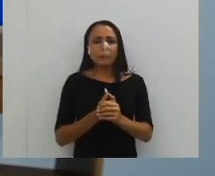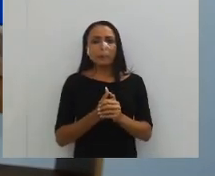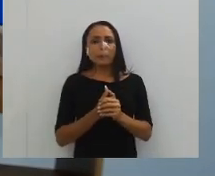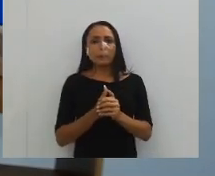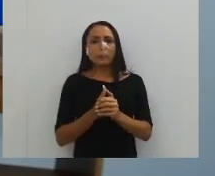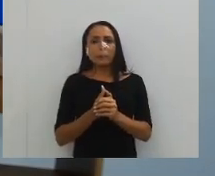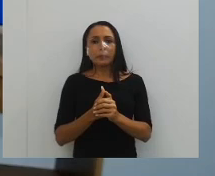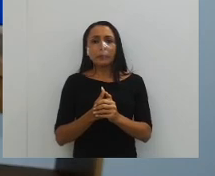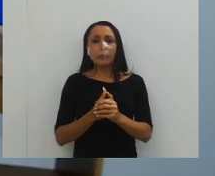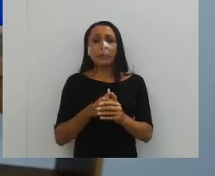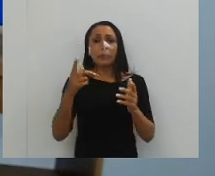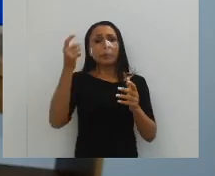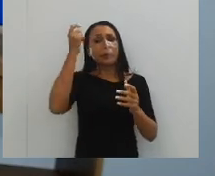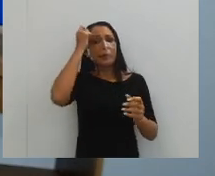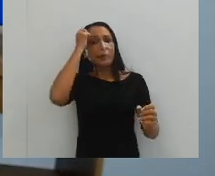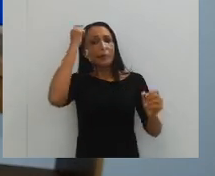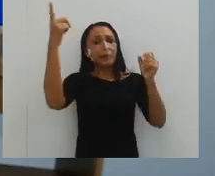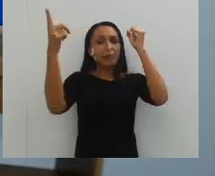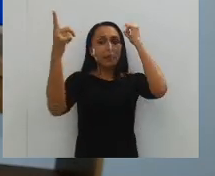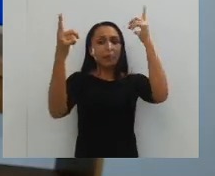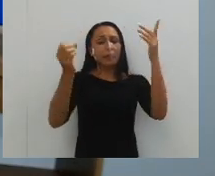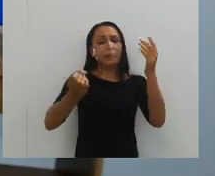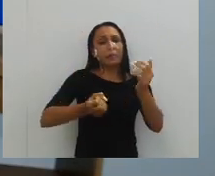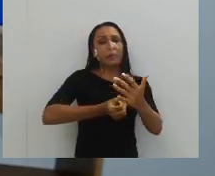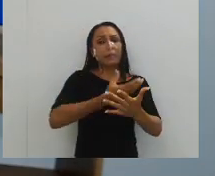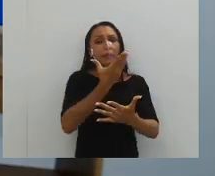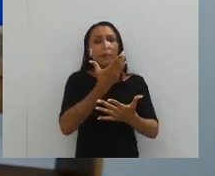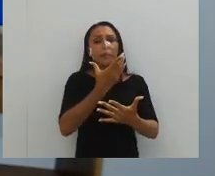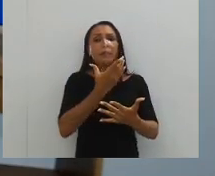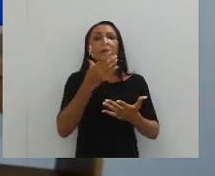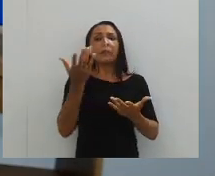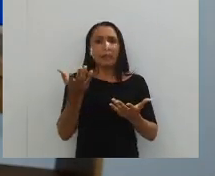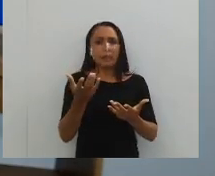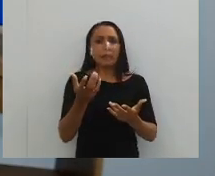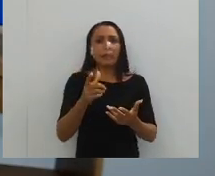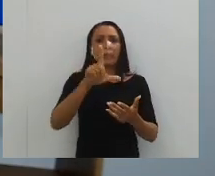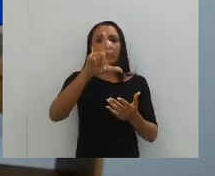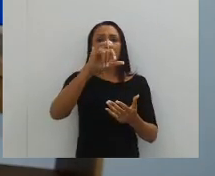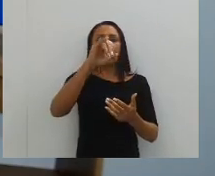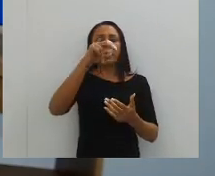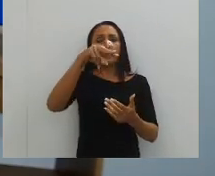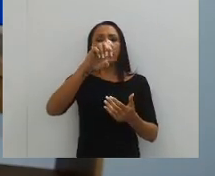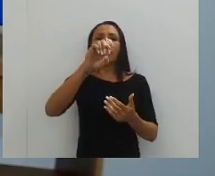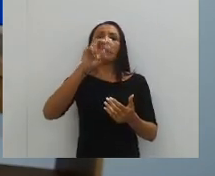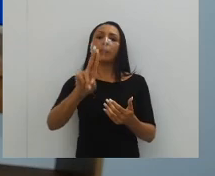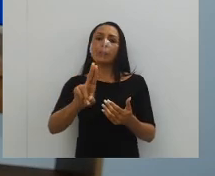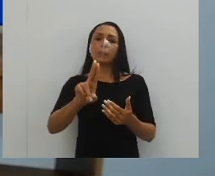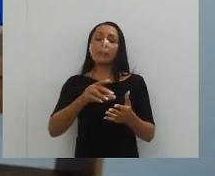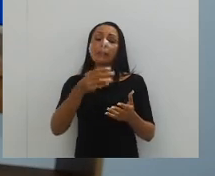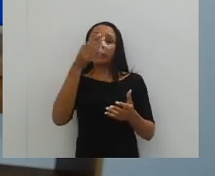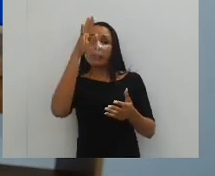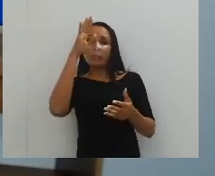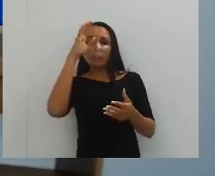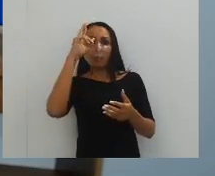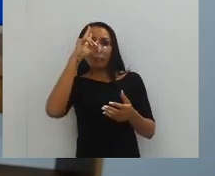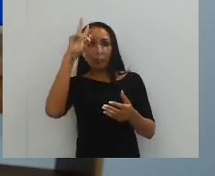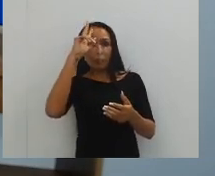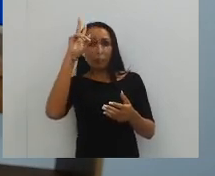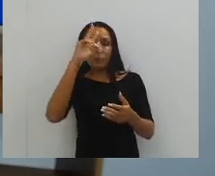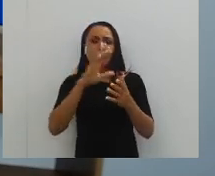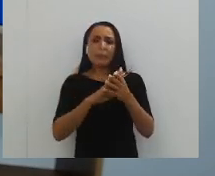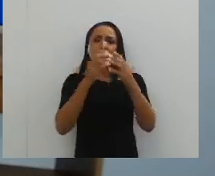hoje foram ideias criadas por um botânico chamado de Linneu. Lembrem que eu disse a vocês que